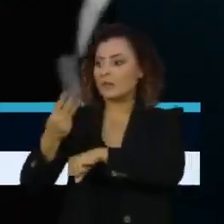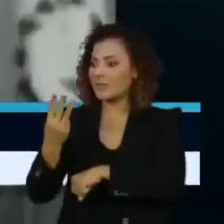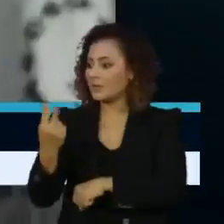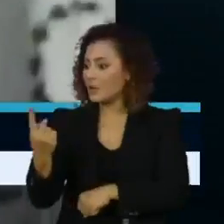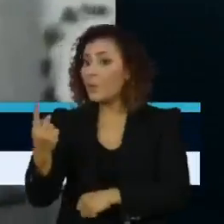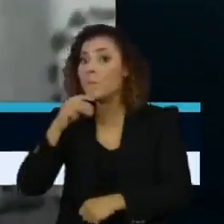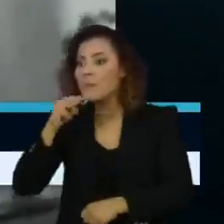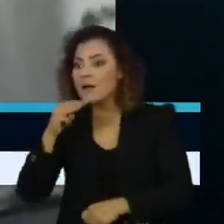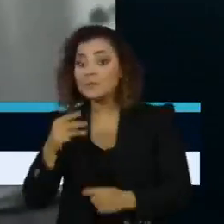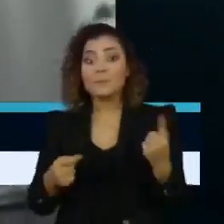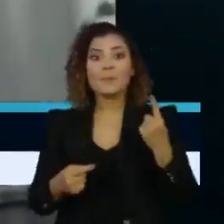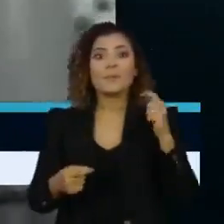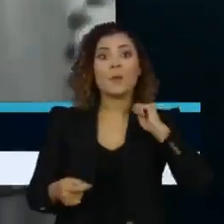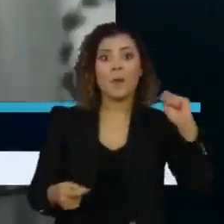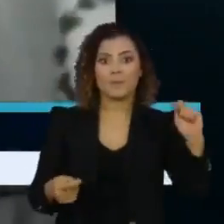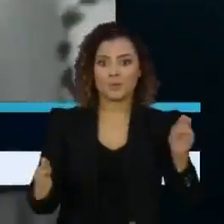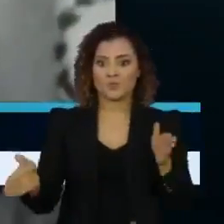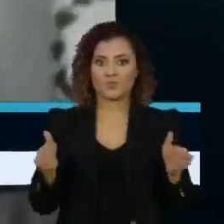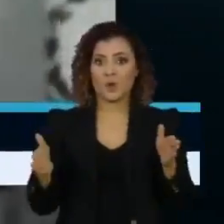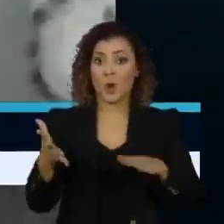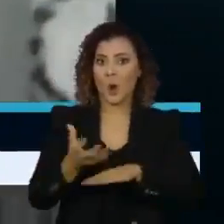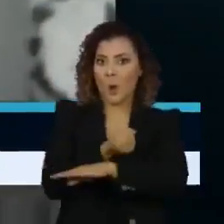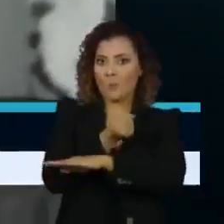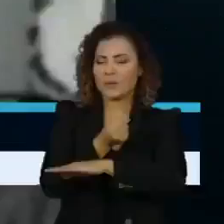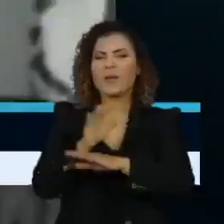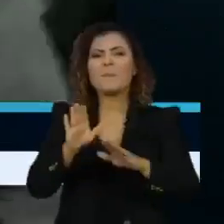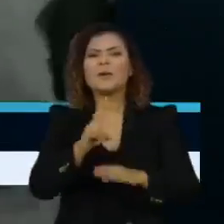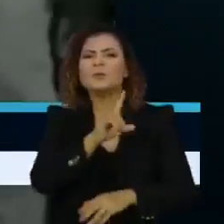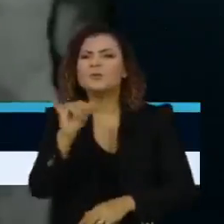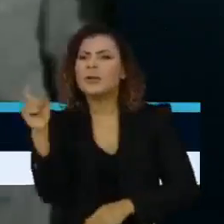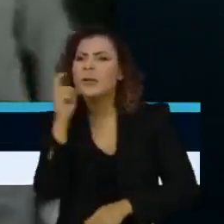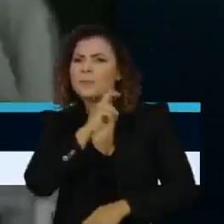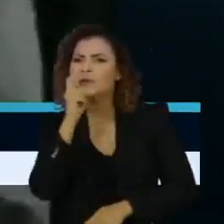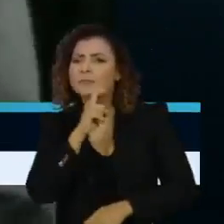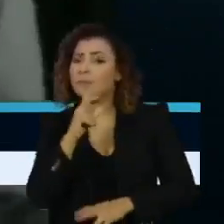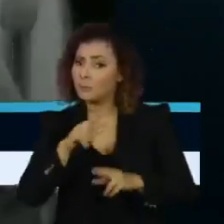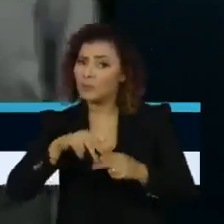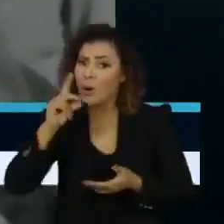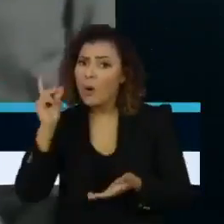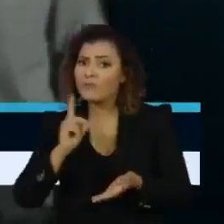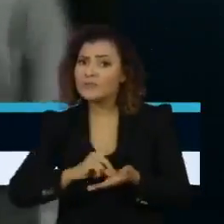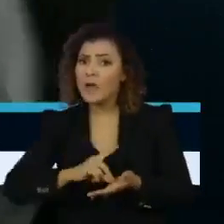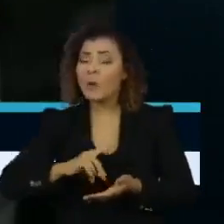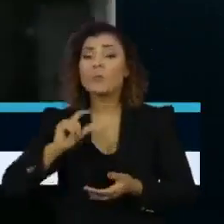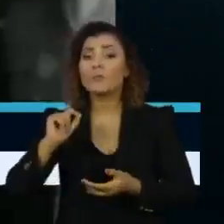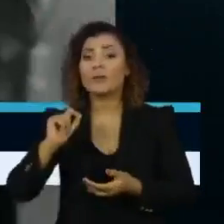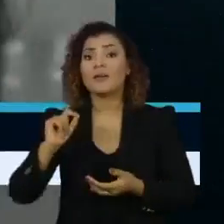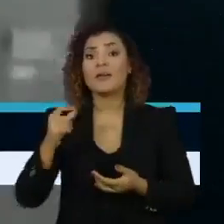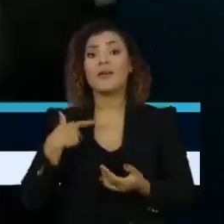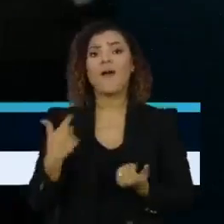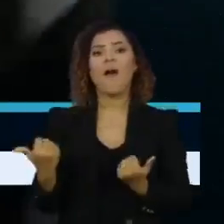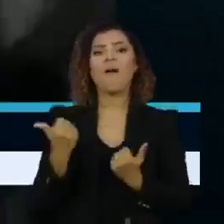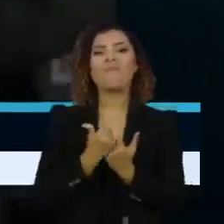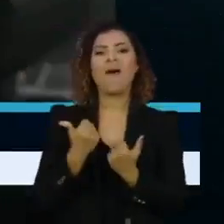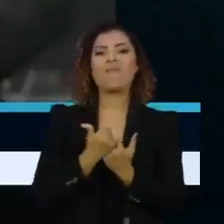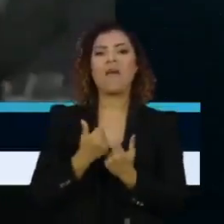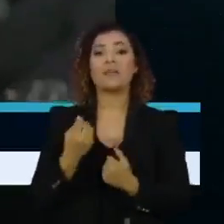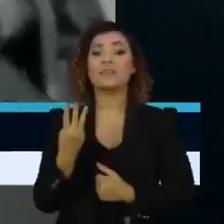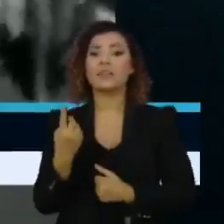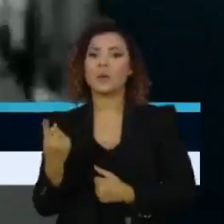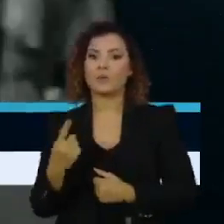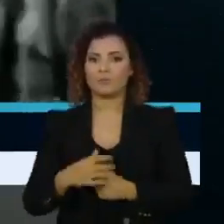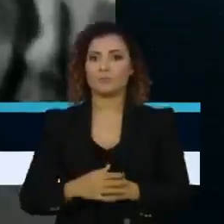de março e 1º de abril. Mas como esse é o dia da mentira, a história oficial do regime adotou a véspera como